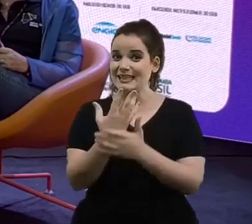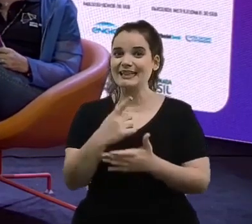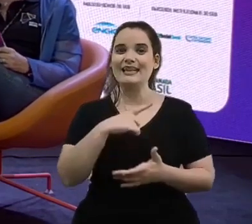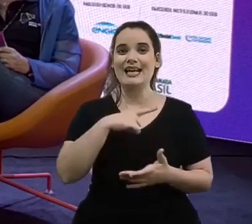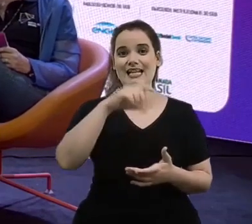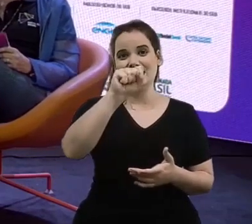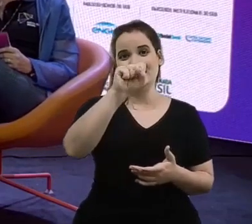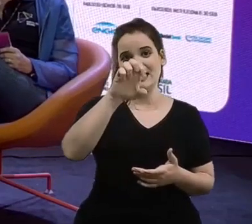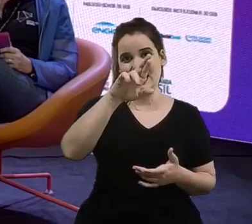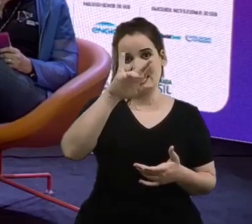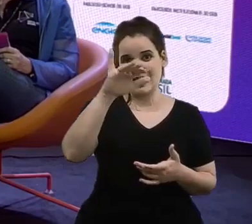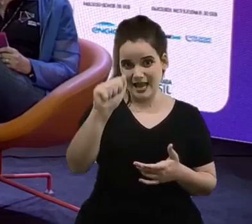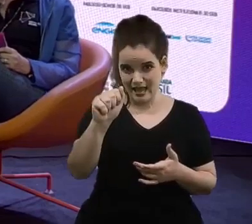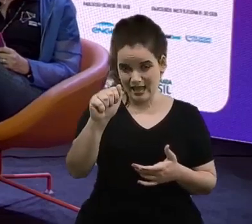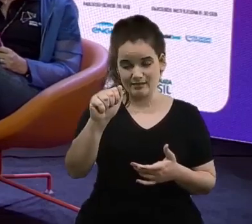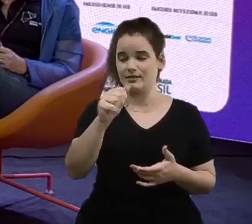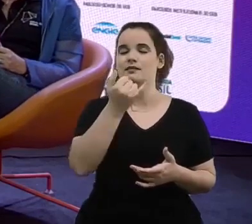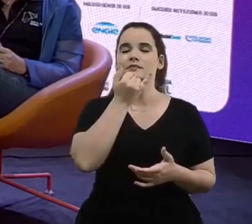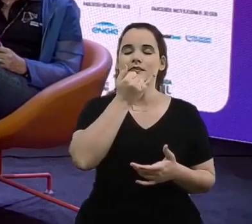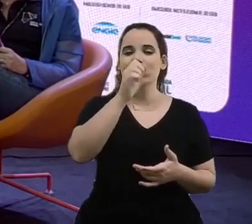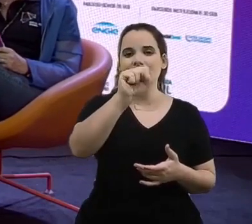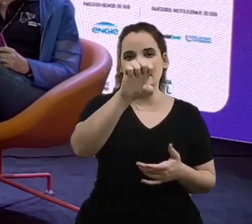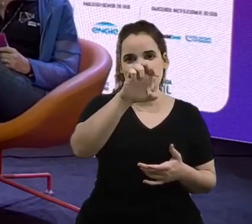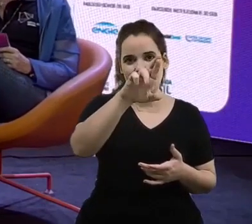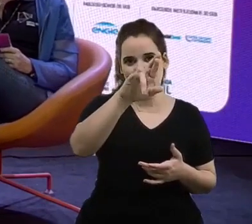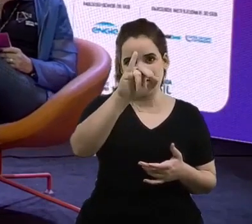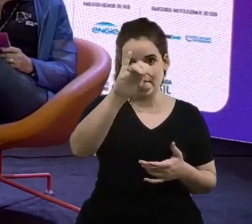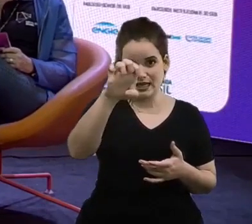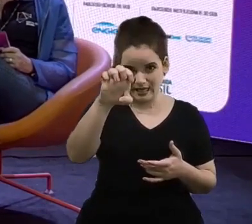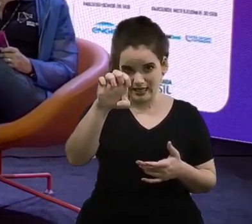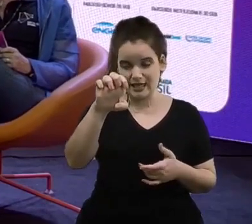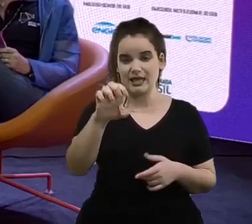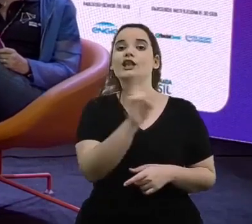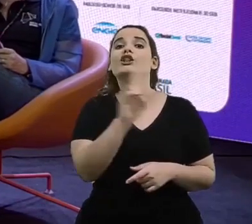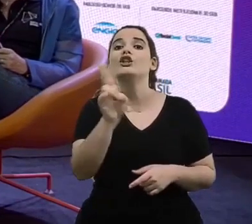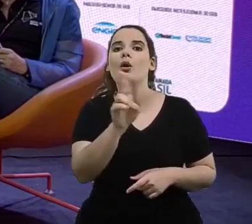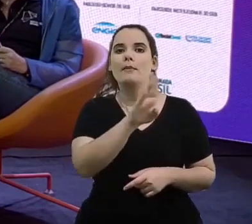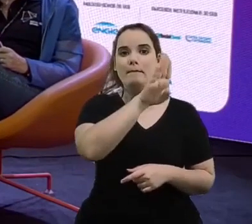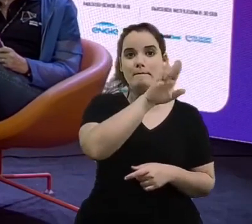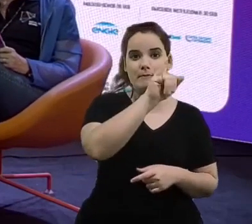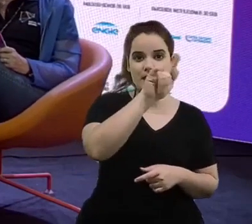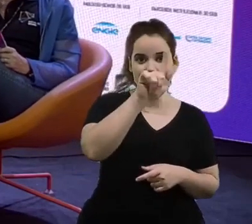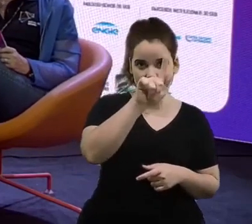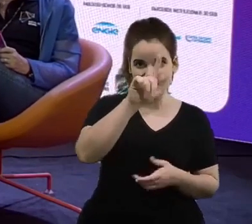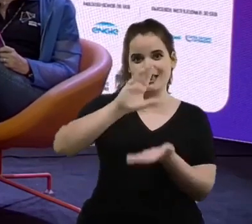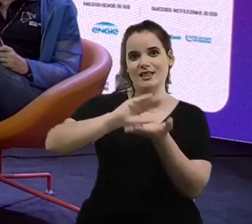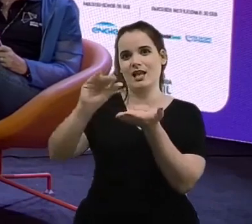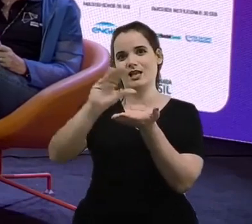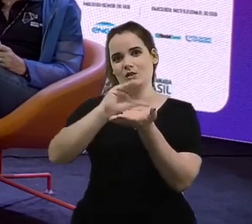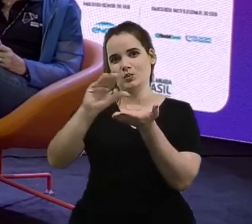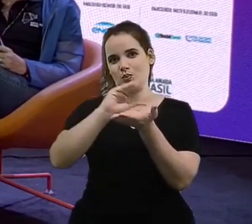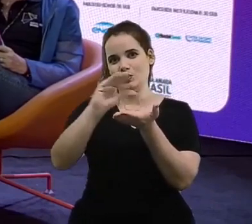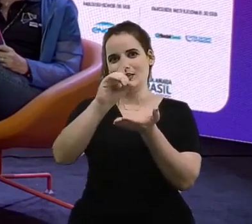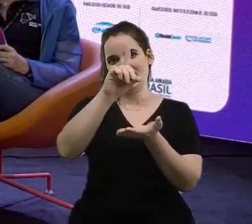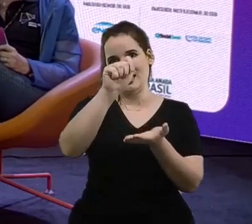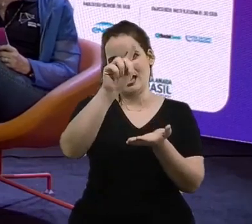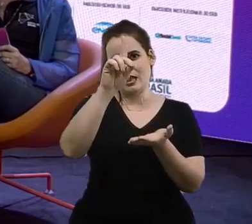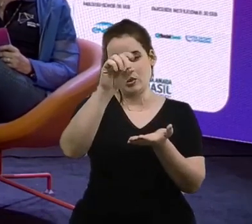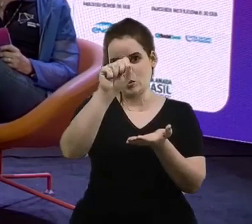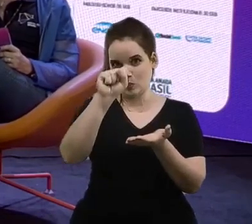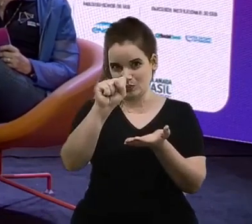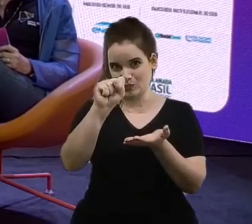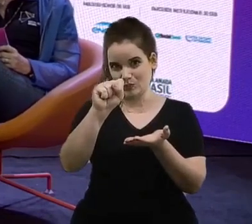de Pernambuco, e assim, é sempre bom ouvir como que vocês estão trabalhando com esses dados, com essas informações, e para mim, assim,